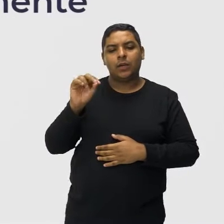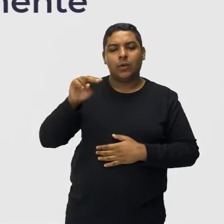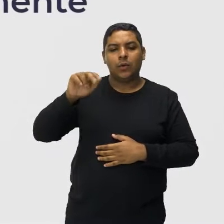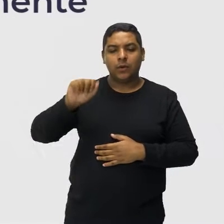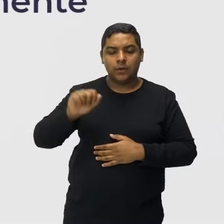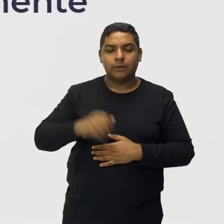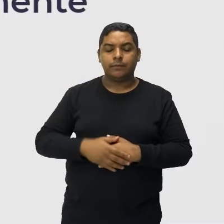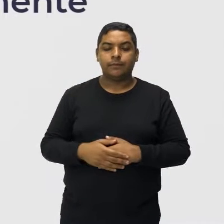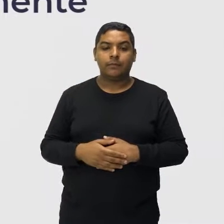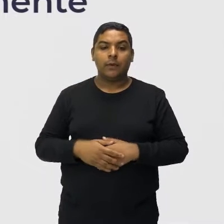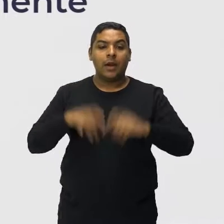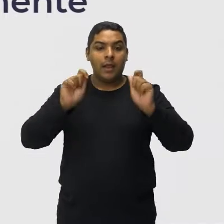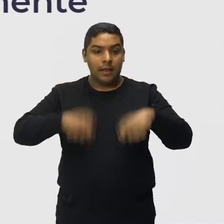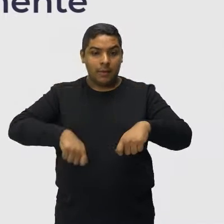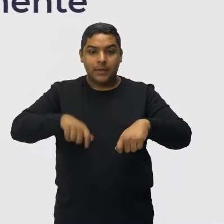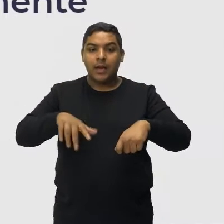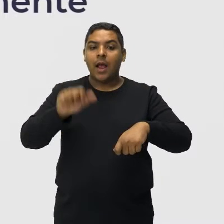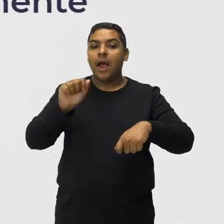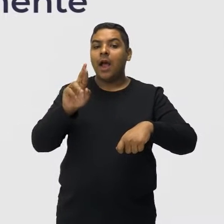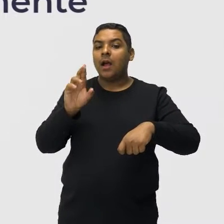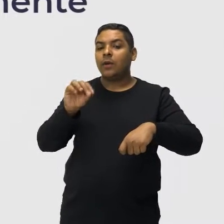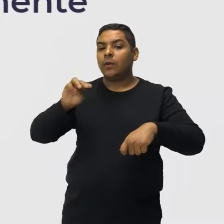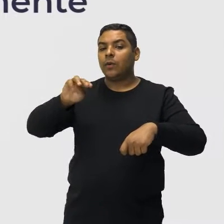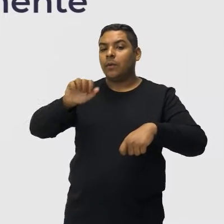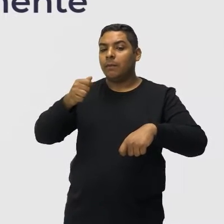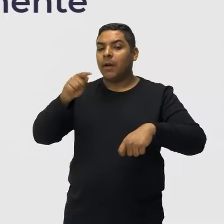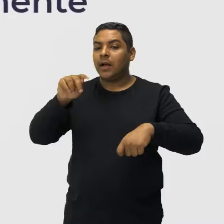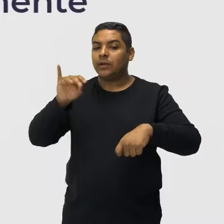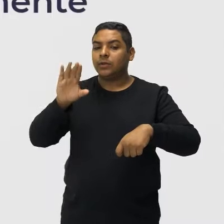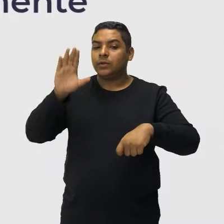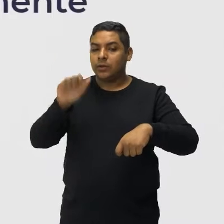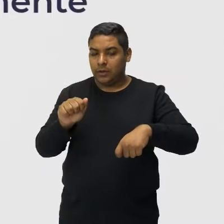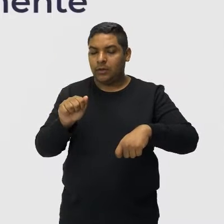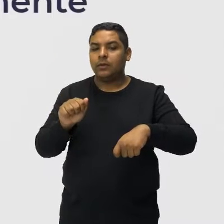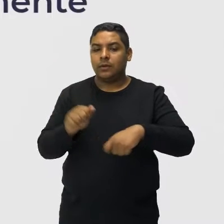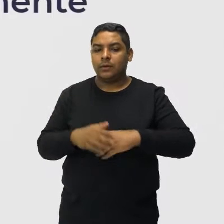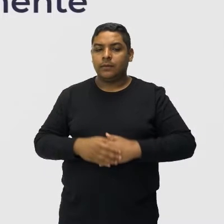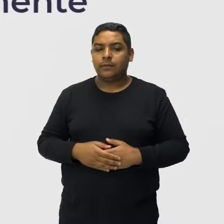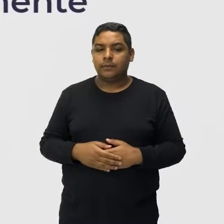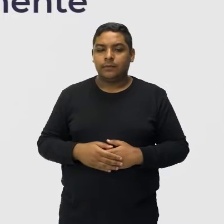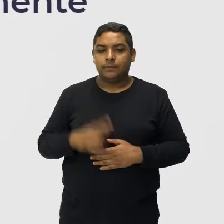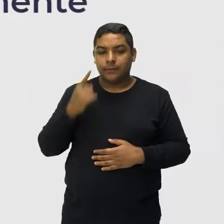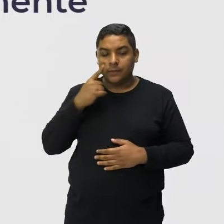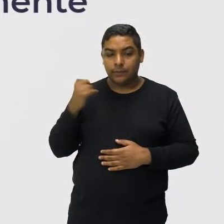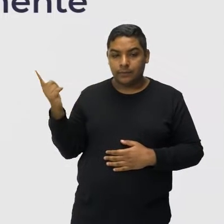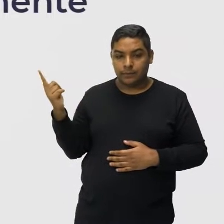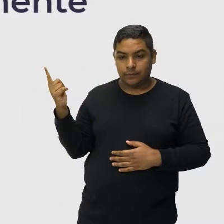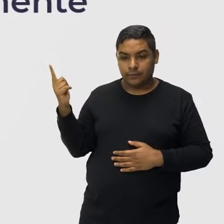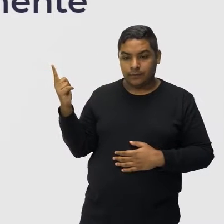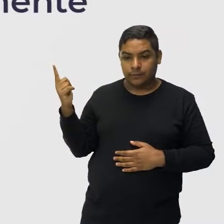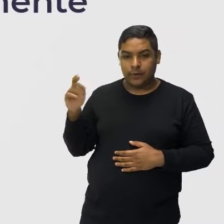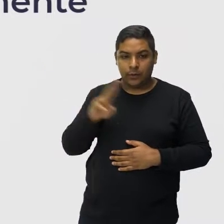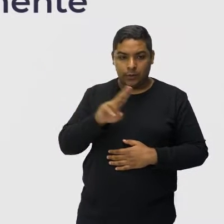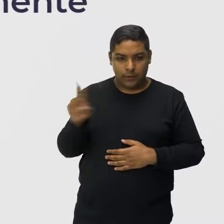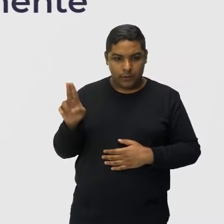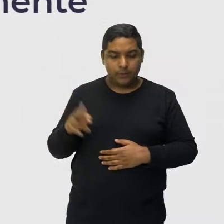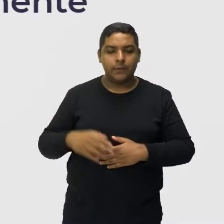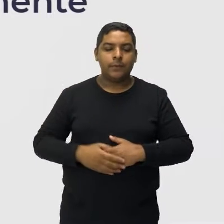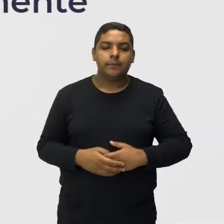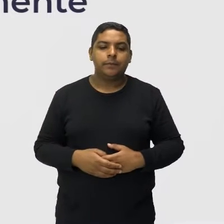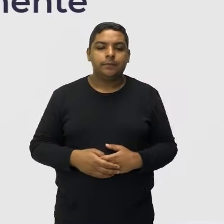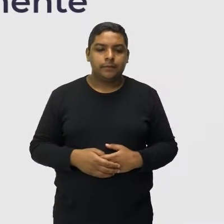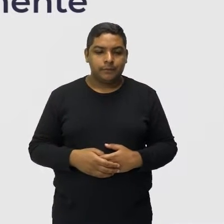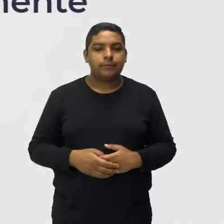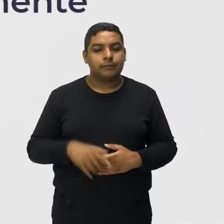as cetonas aromáticas, e eu trouxe uma aqui para vocês, que é a acetofenona, tá? Ela é uma